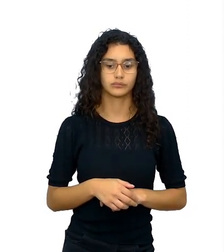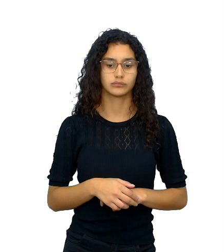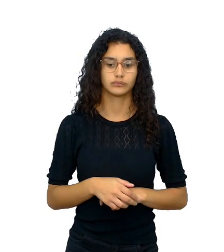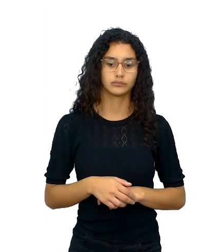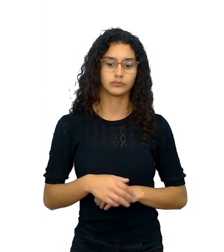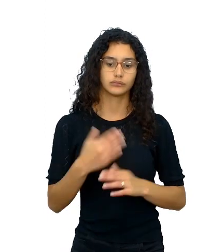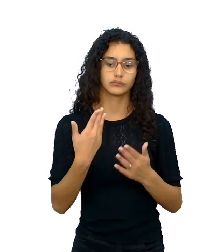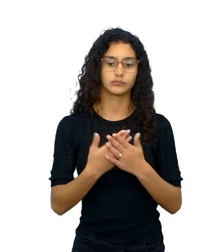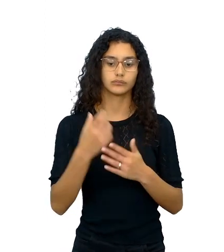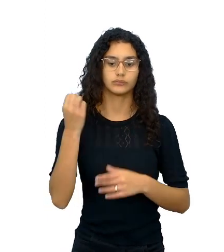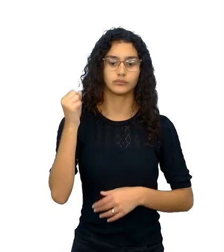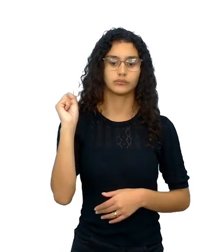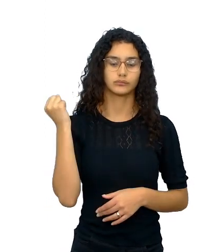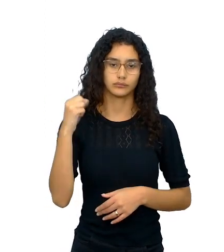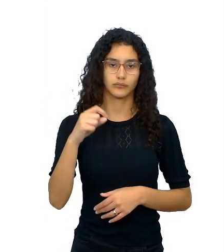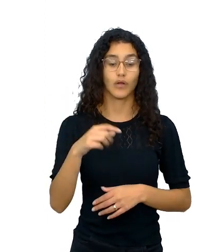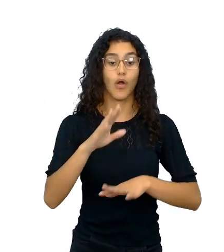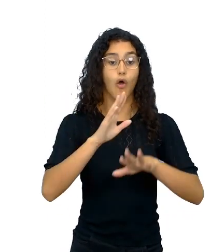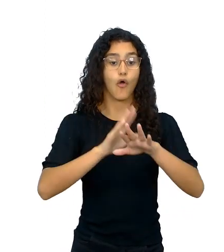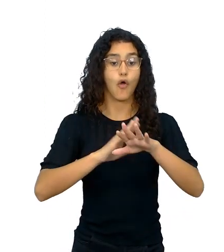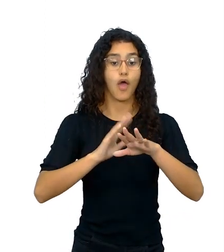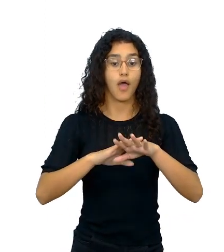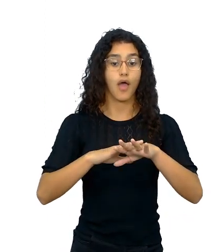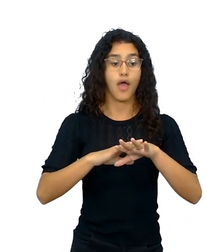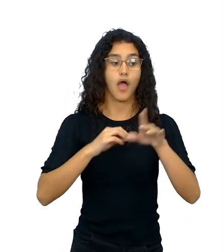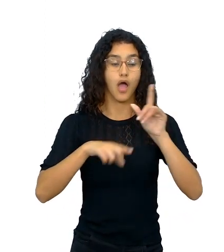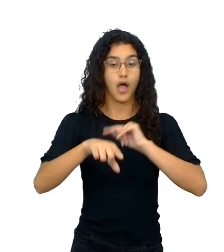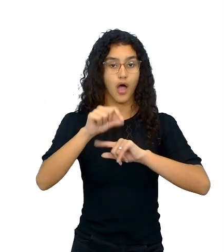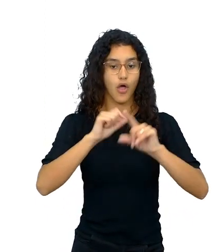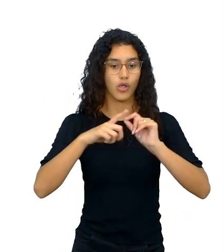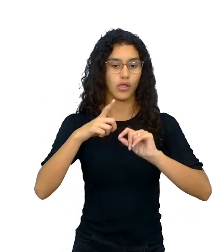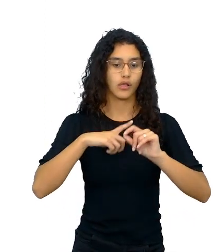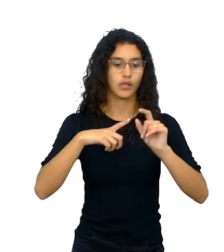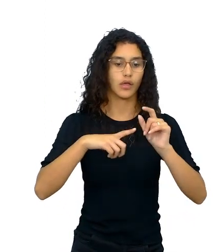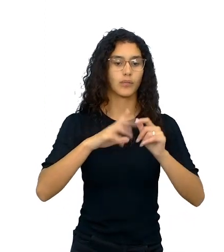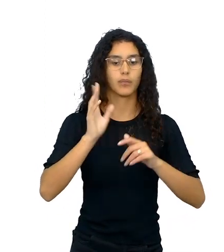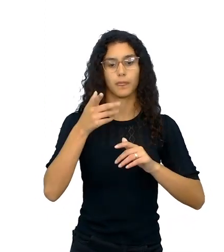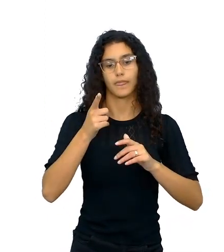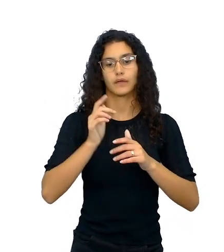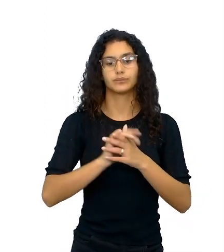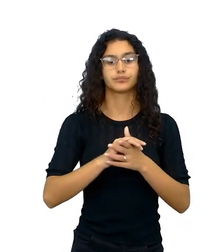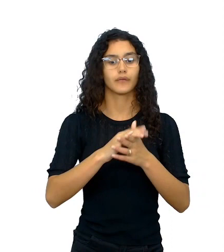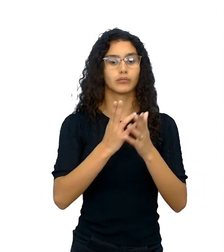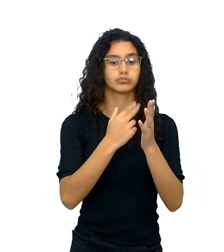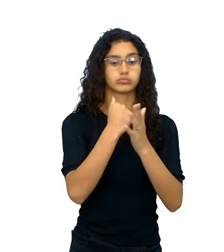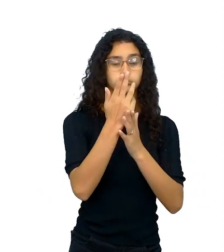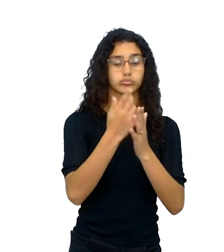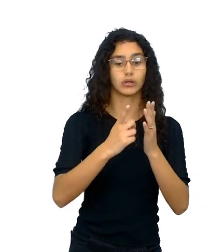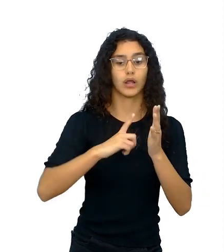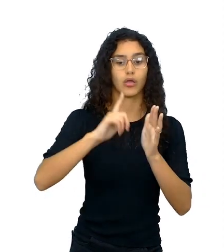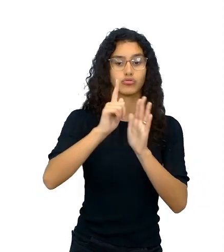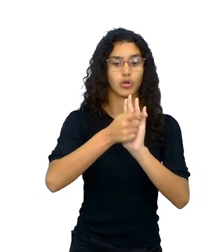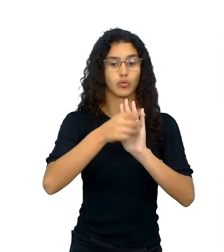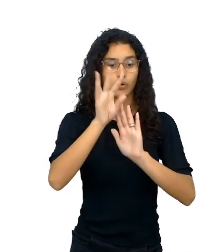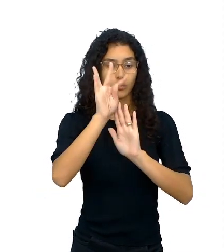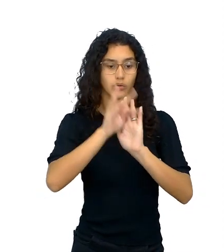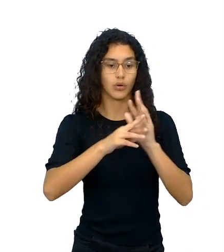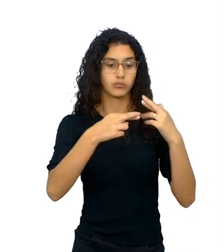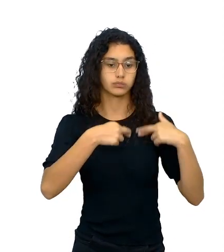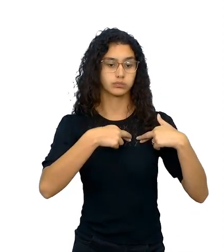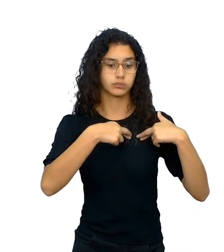Na aula 8, realizada a escolha, definição da obra literária, gênero